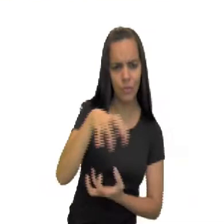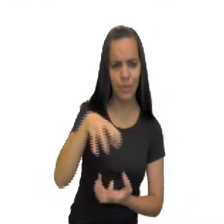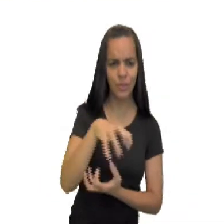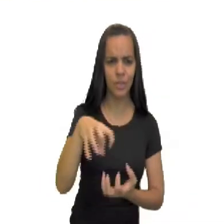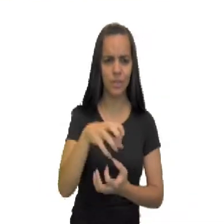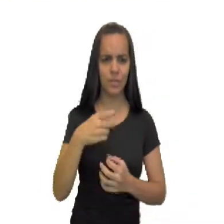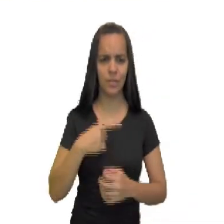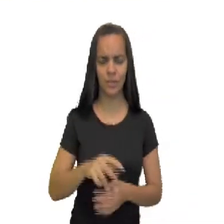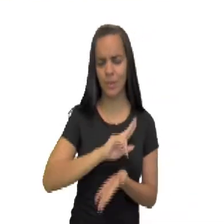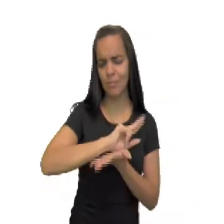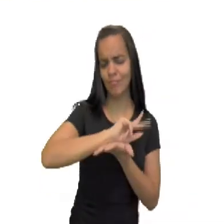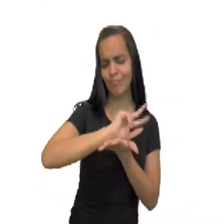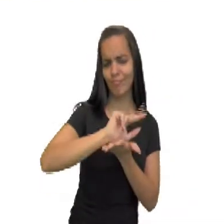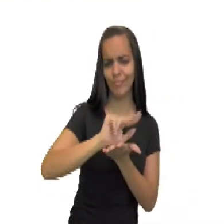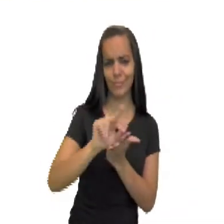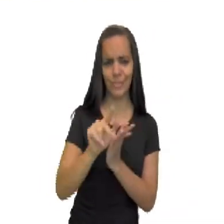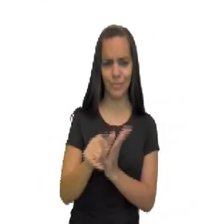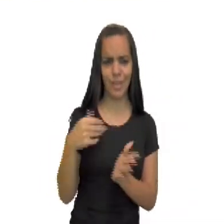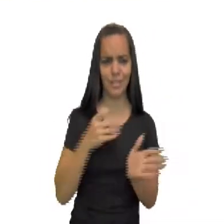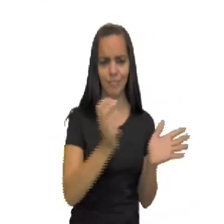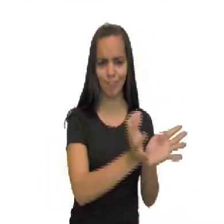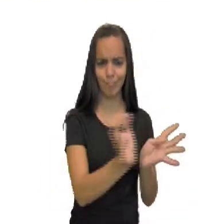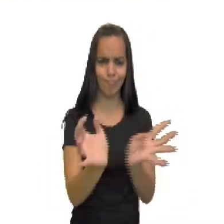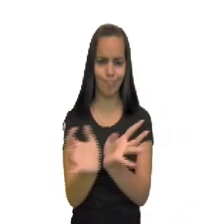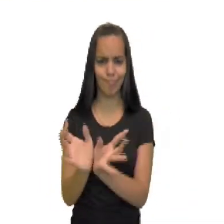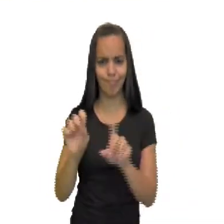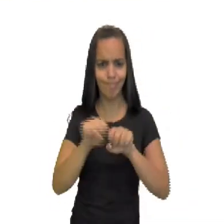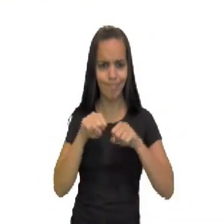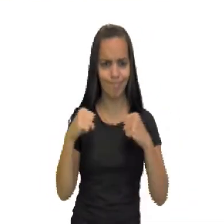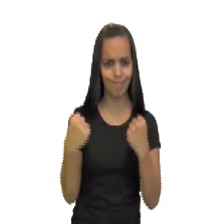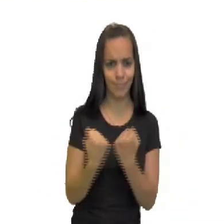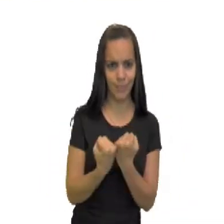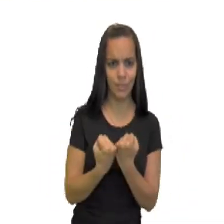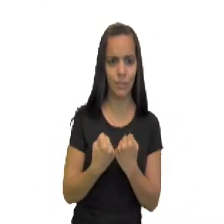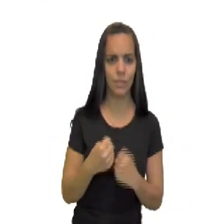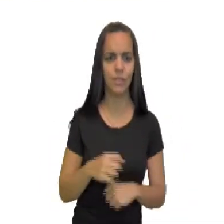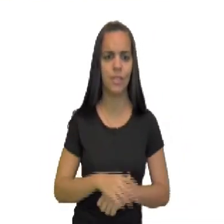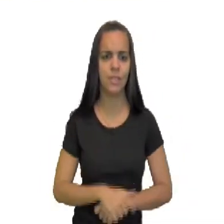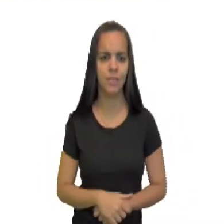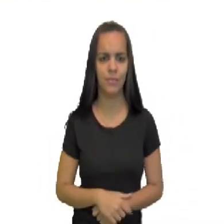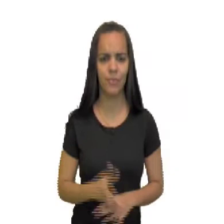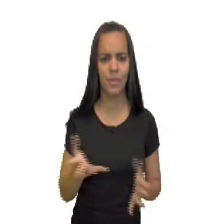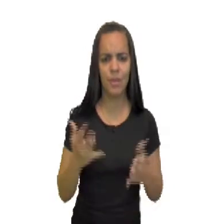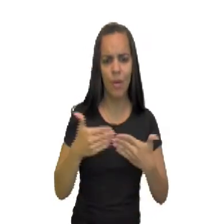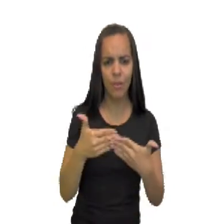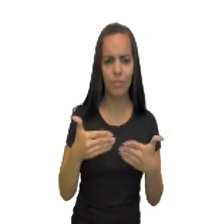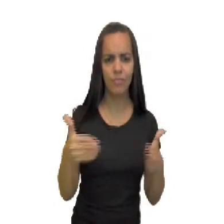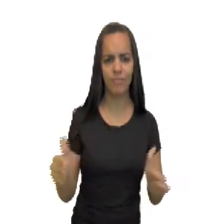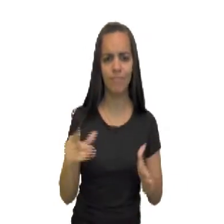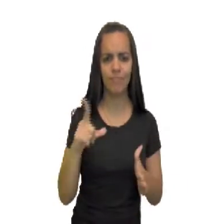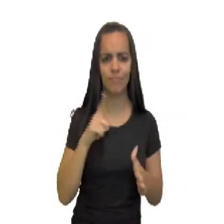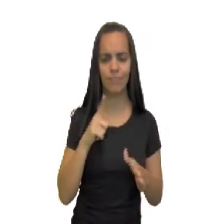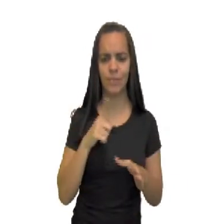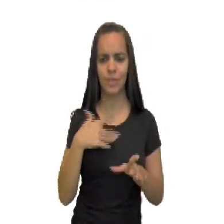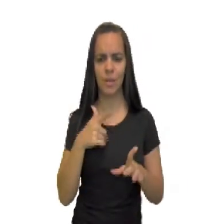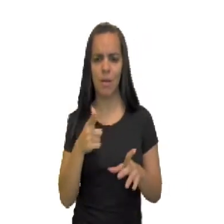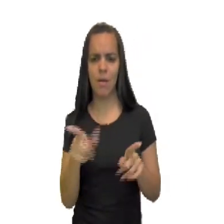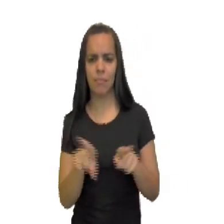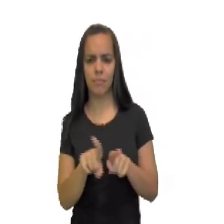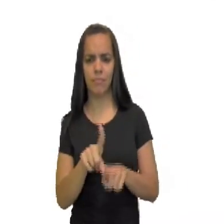em diversos âmbitos da sociedade, do direito ao voto a métodos contraceptivos.